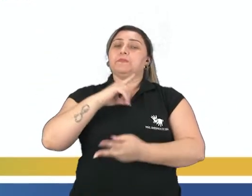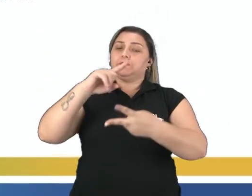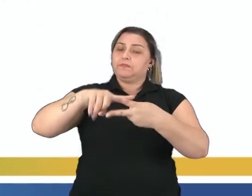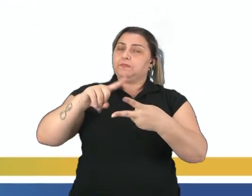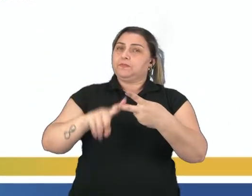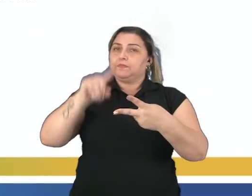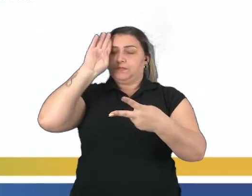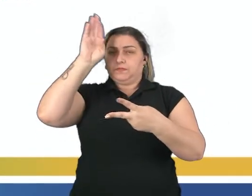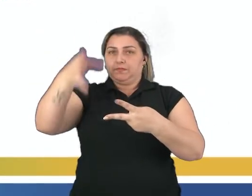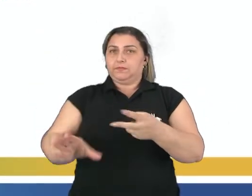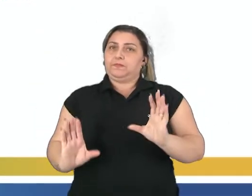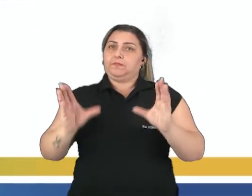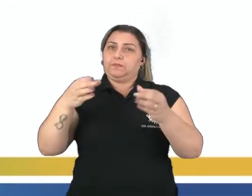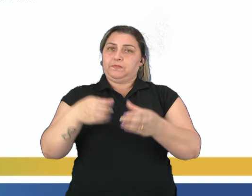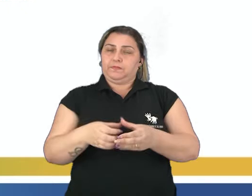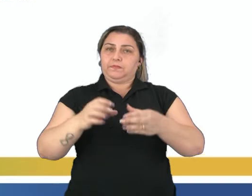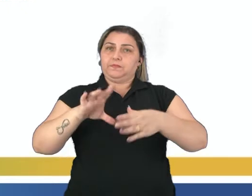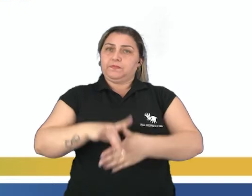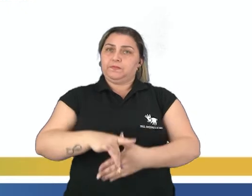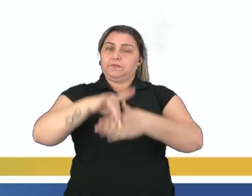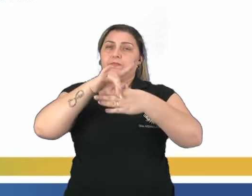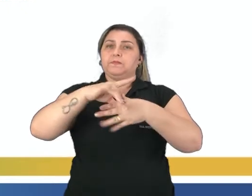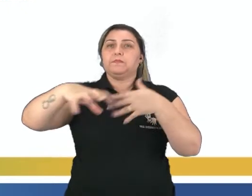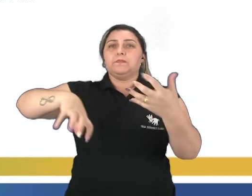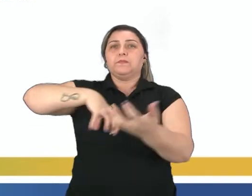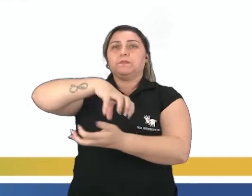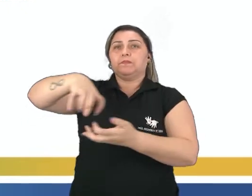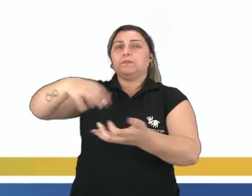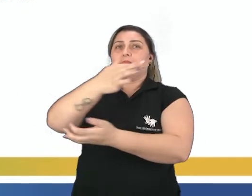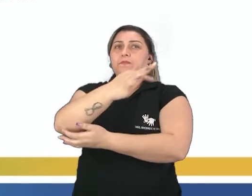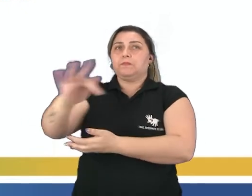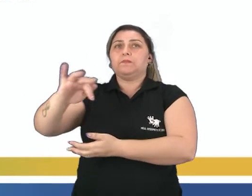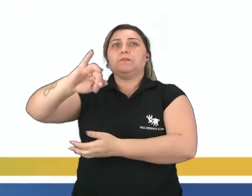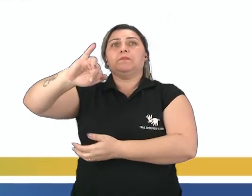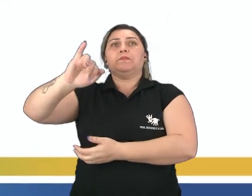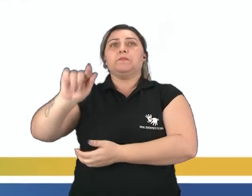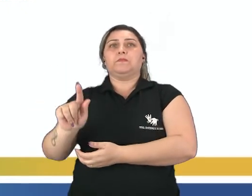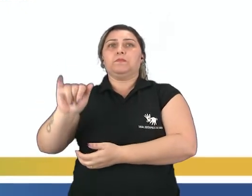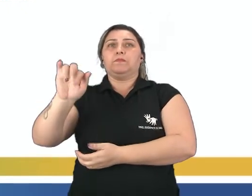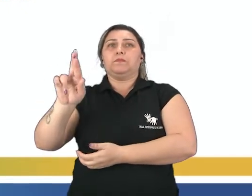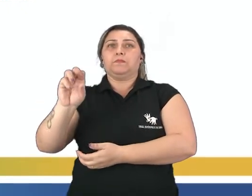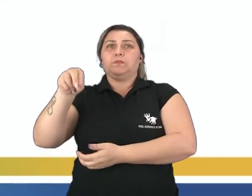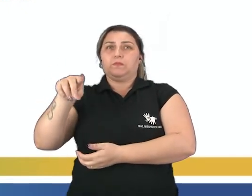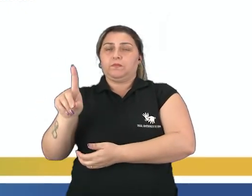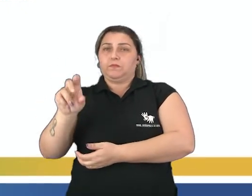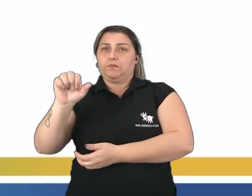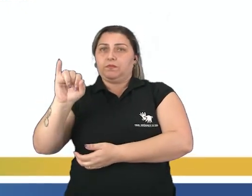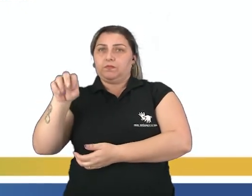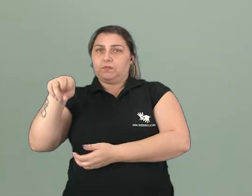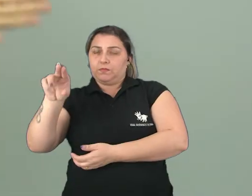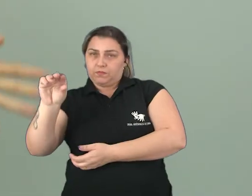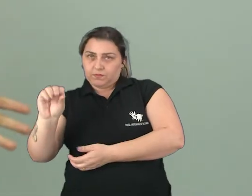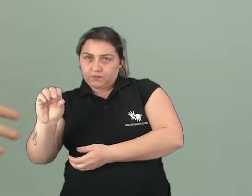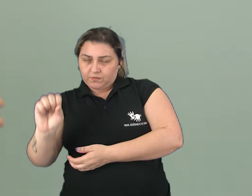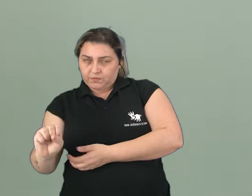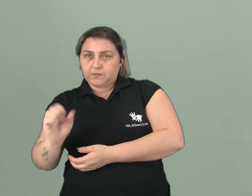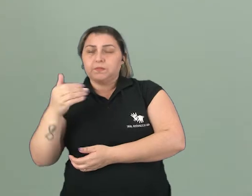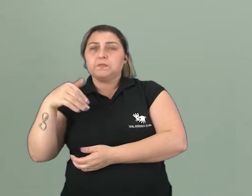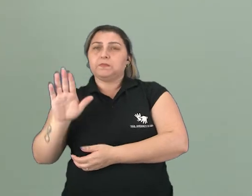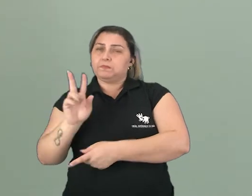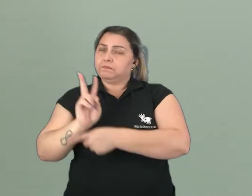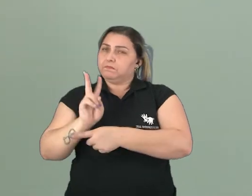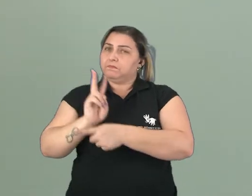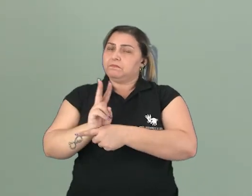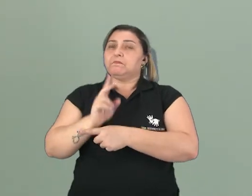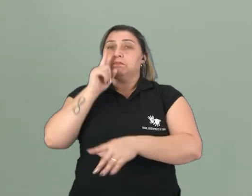dois principais grupos que lideraram a Revolução Francesa. Os girondinos, que eram esses defensores de medidas mais conservadoras,